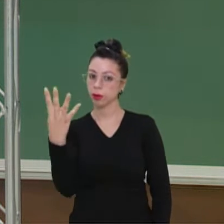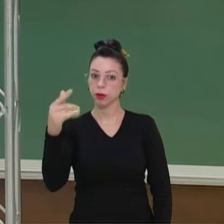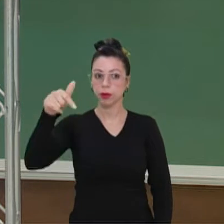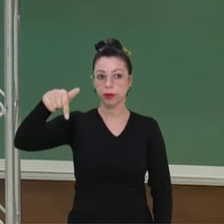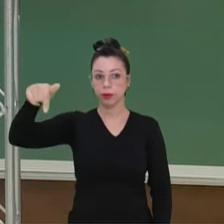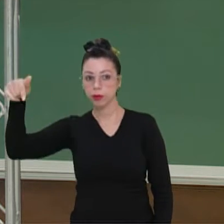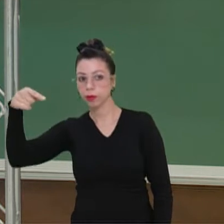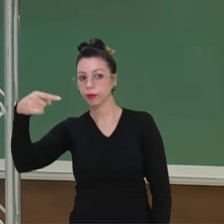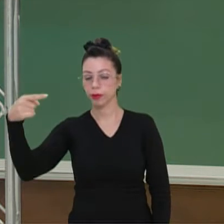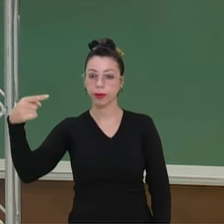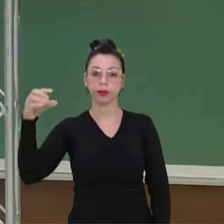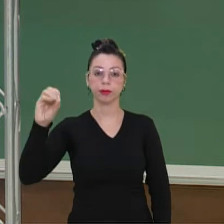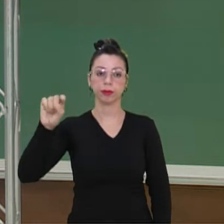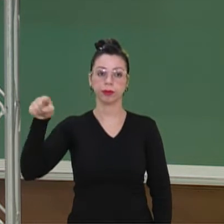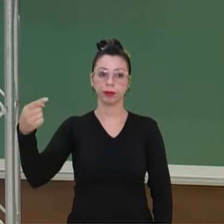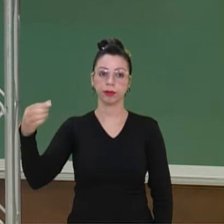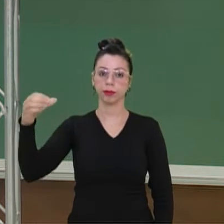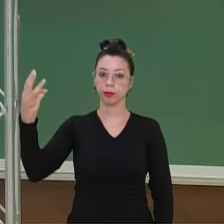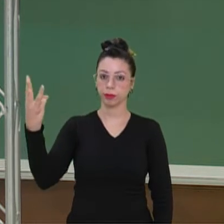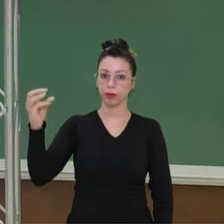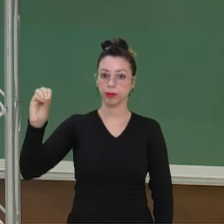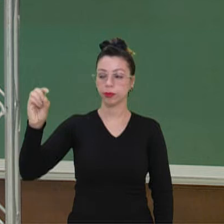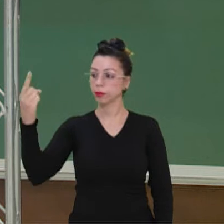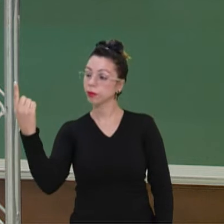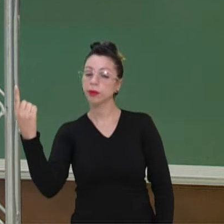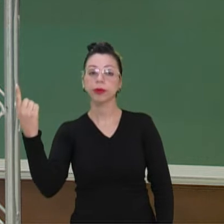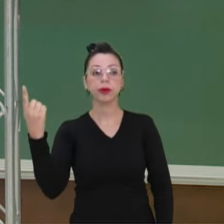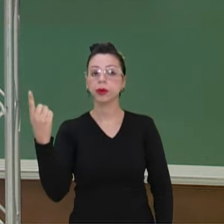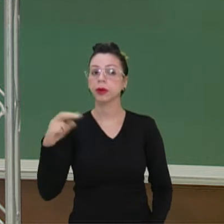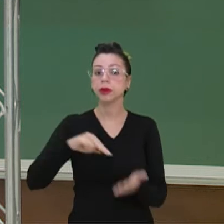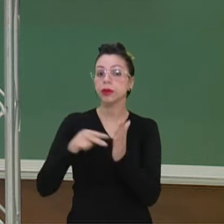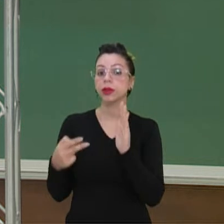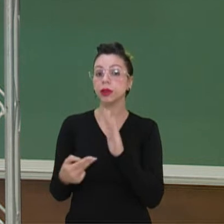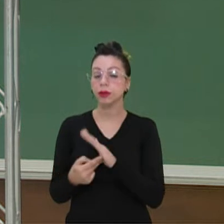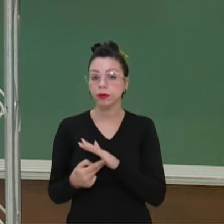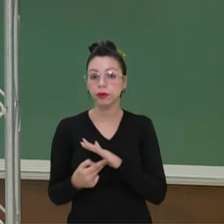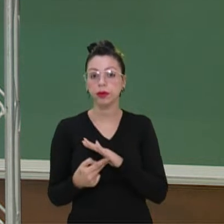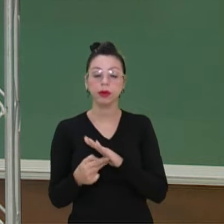0,477 menos 0,301 é a mesma coisa que